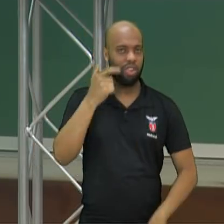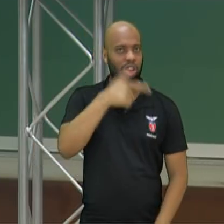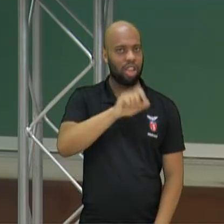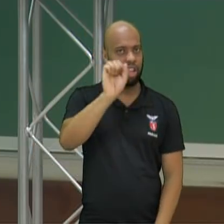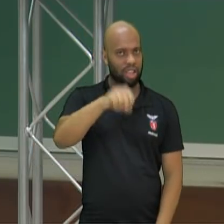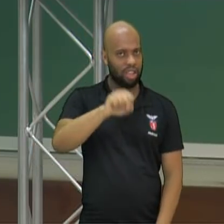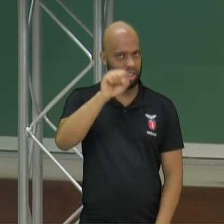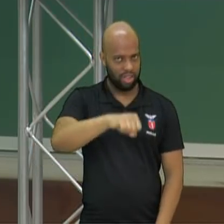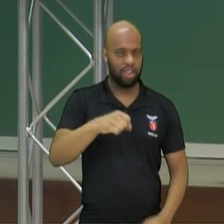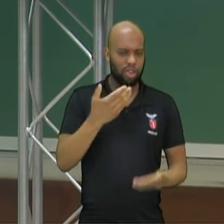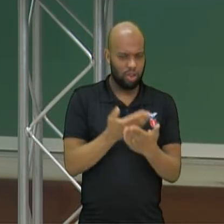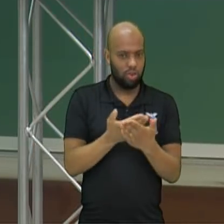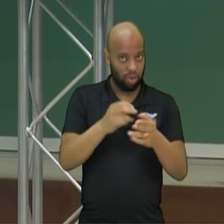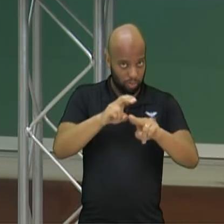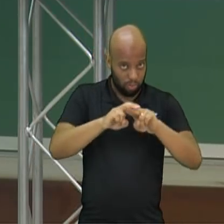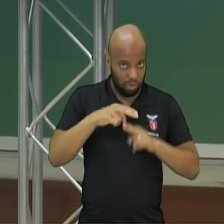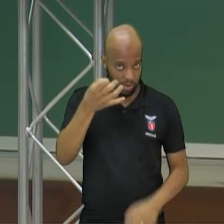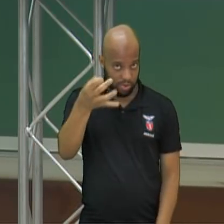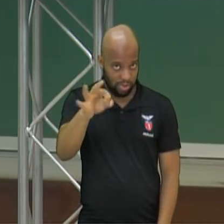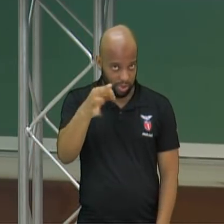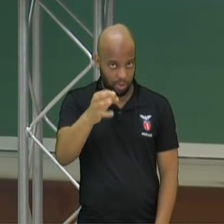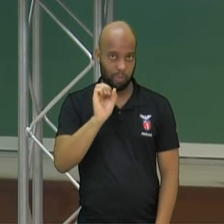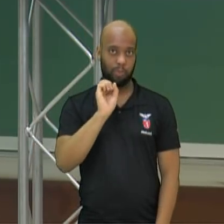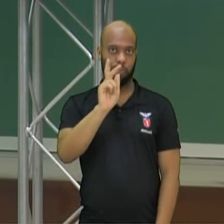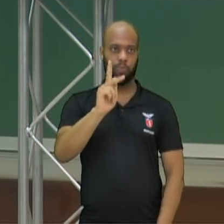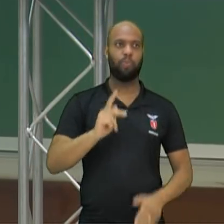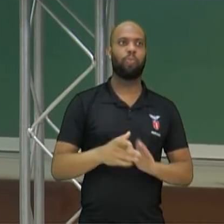aí para isso, não é verdade? Muito bem.